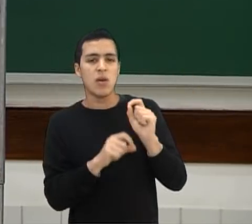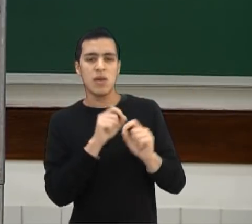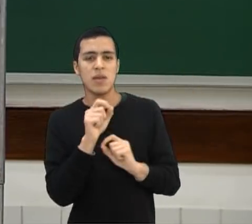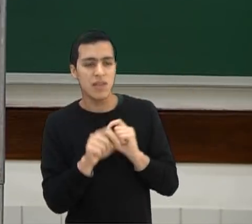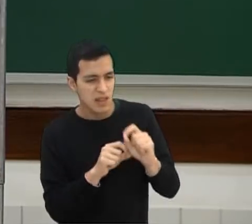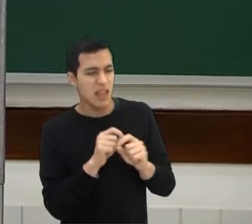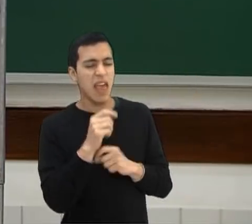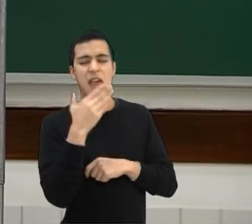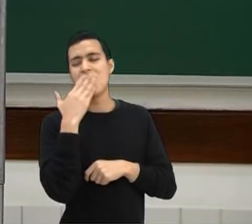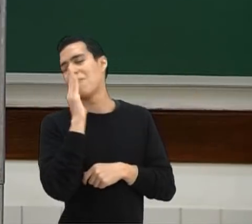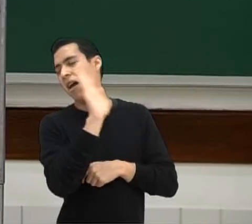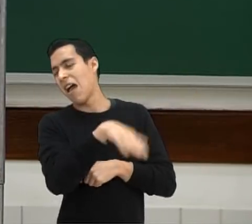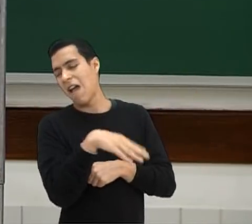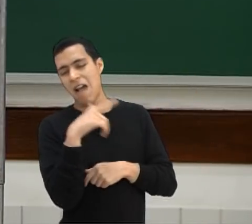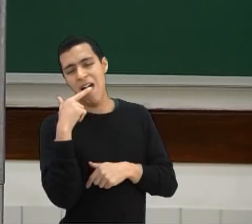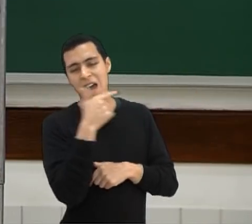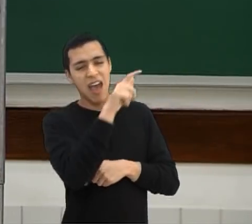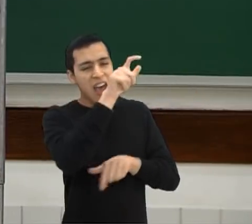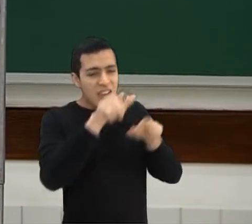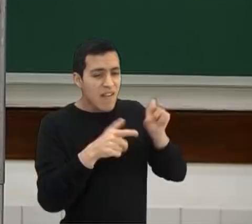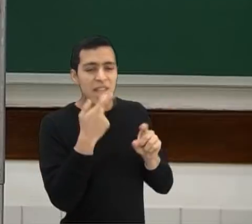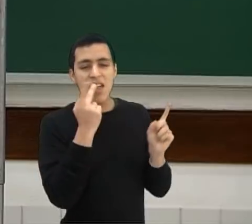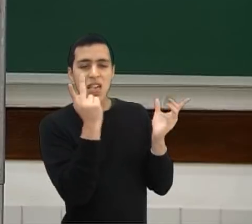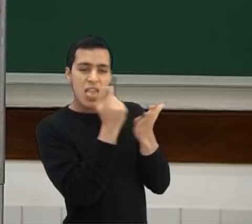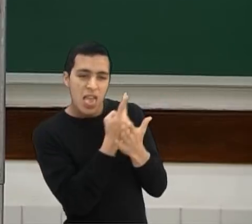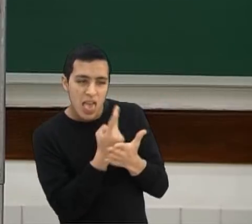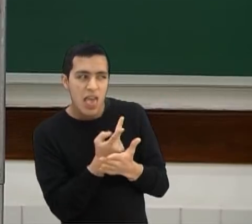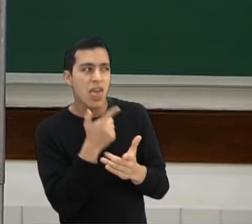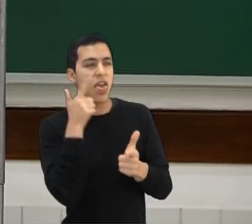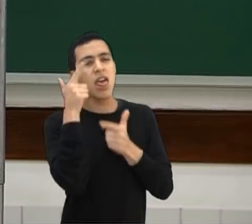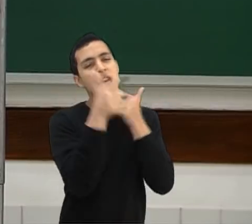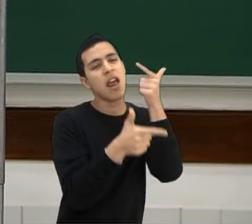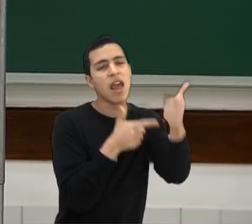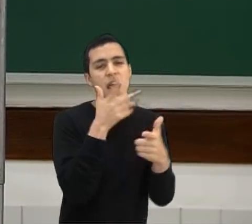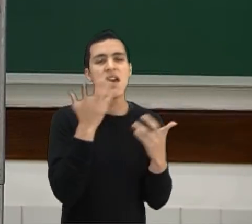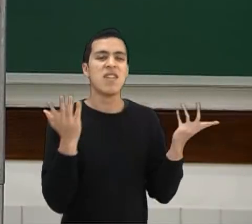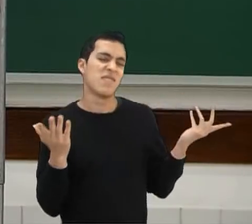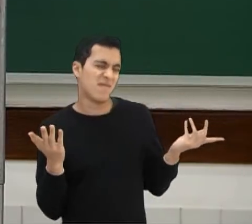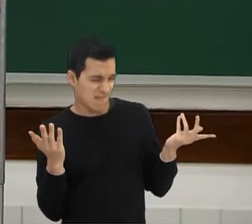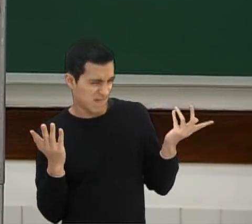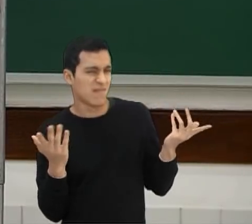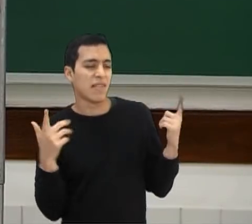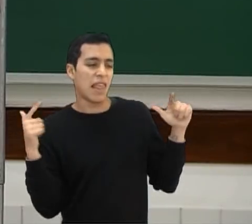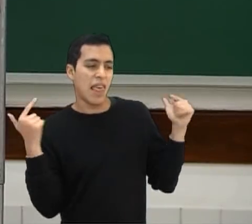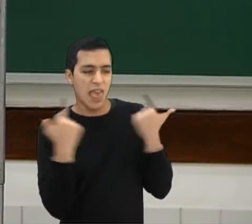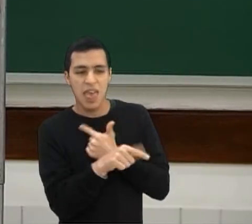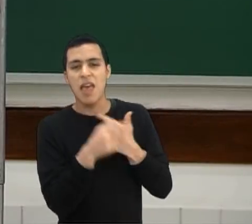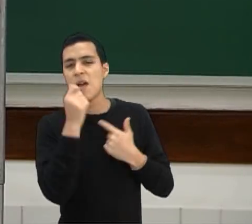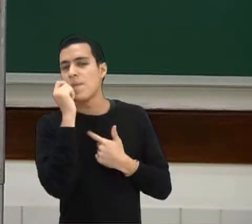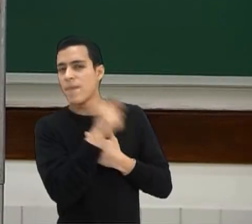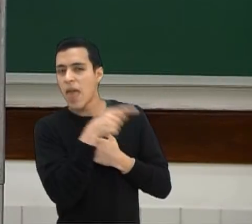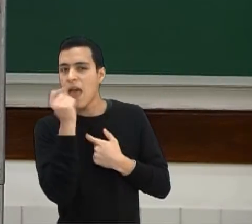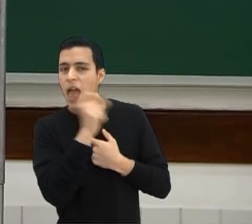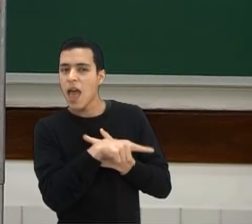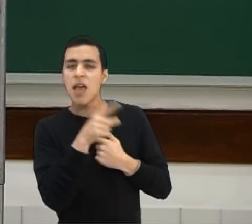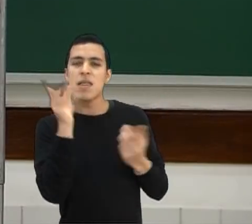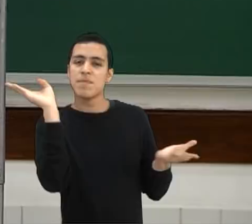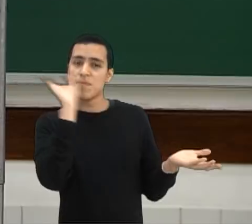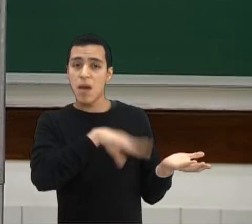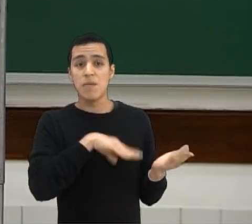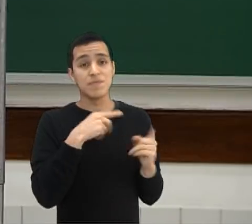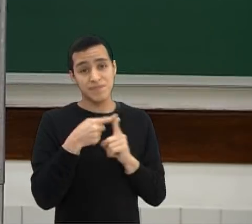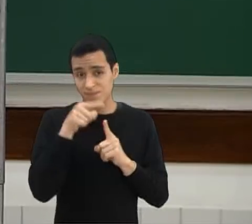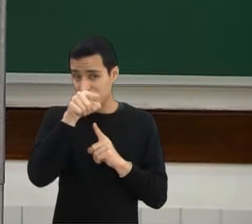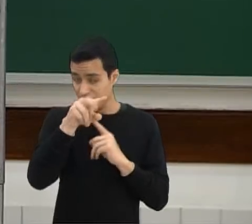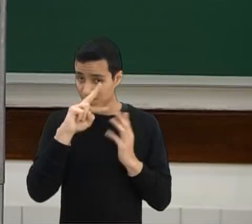fazendo, ridicularizando às vezes a fala das pessoas, tirando sarro, né, fazendo sátiras, piadinhas de mau gosto, porque